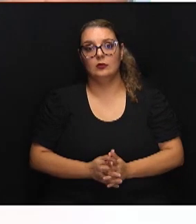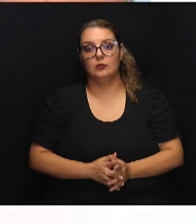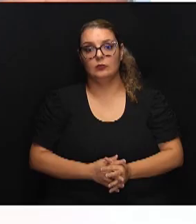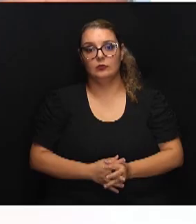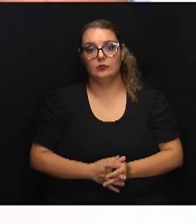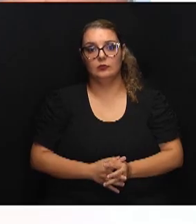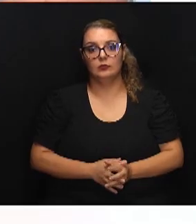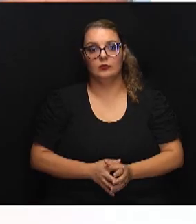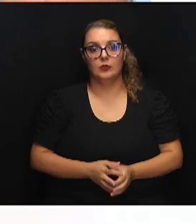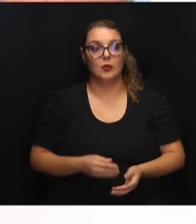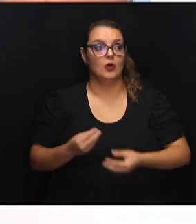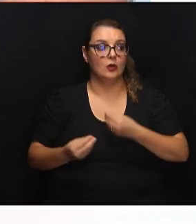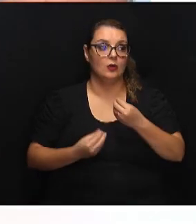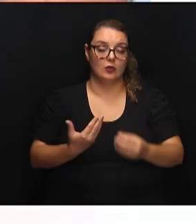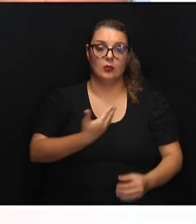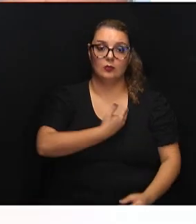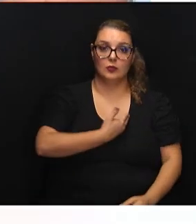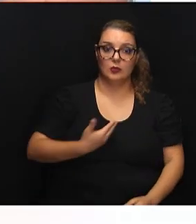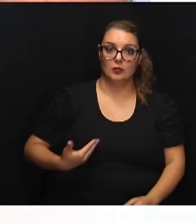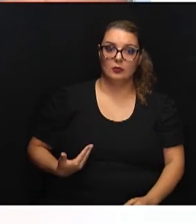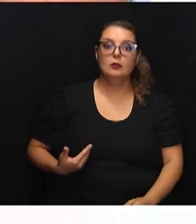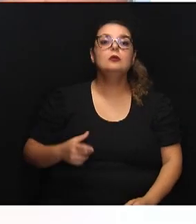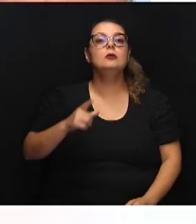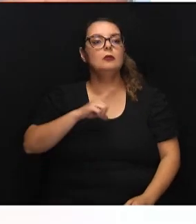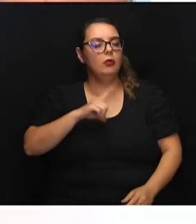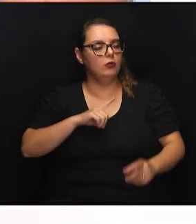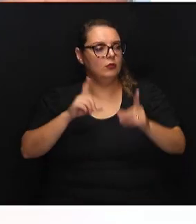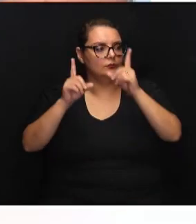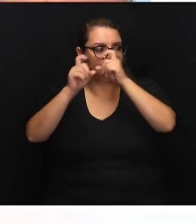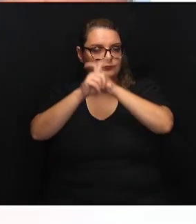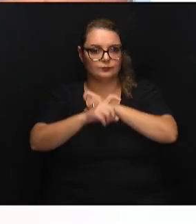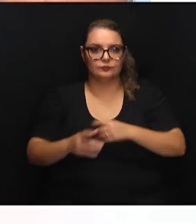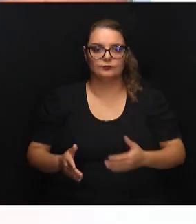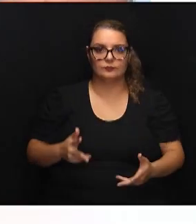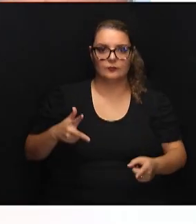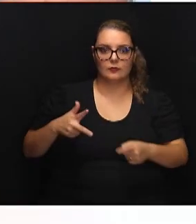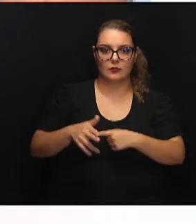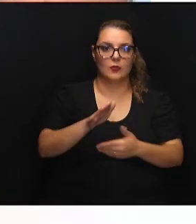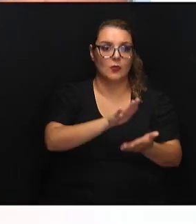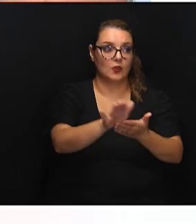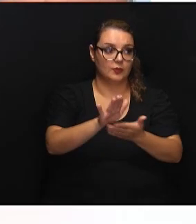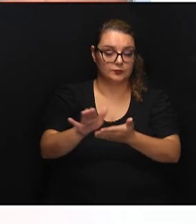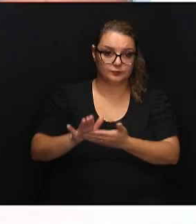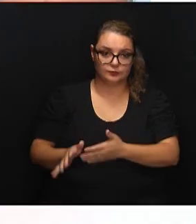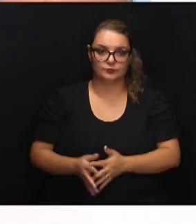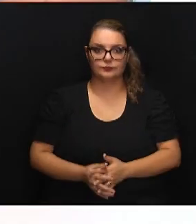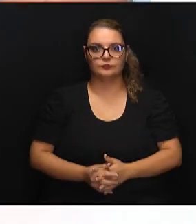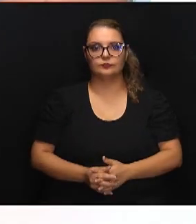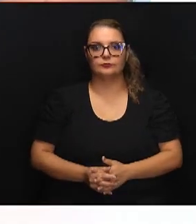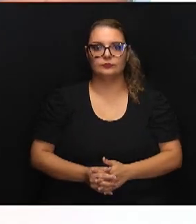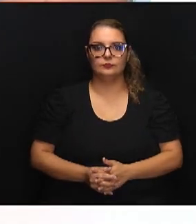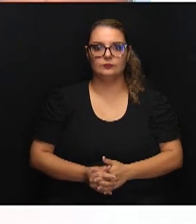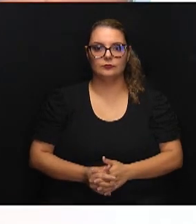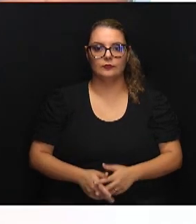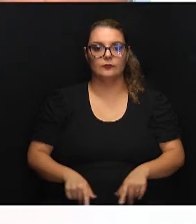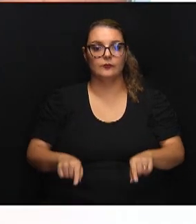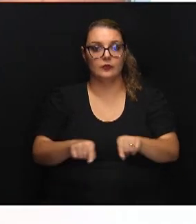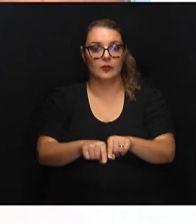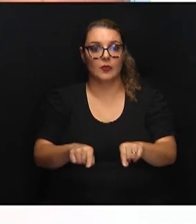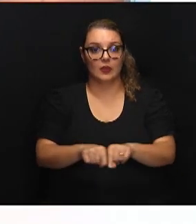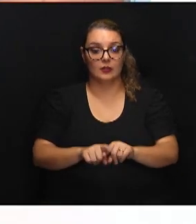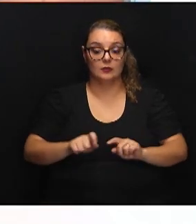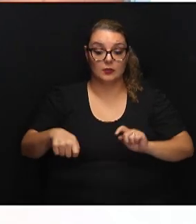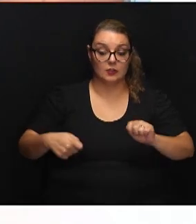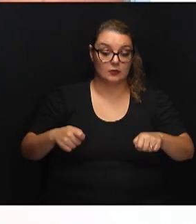como o governo tem muita dificuldade em cortar gasto e, ao mesmo tempo, você tem sinalização